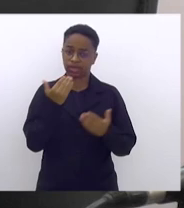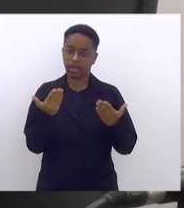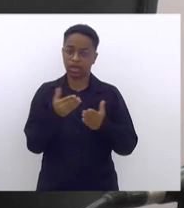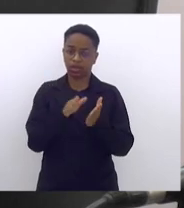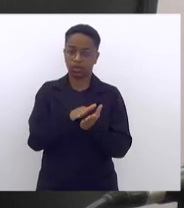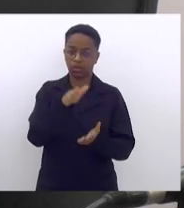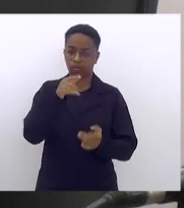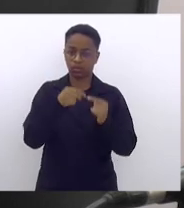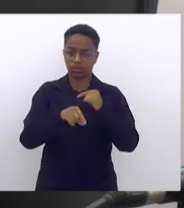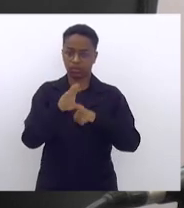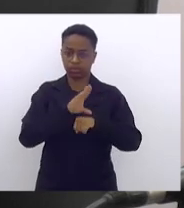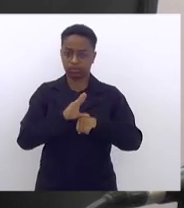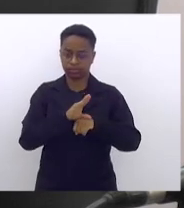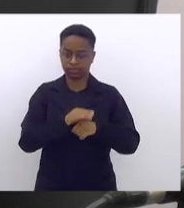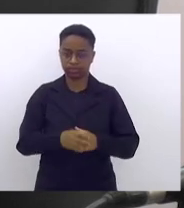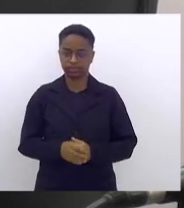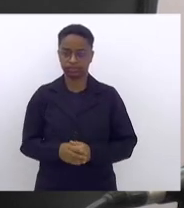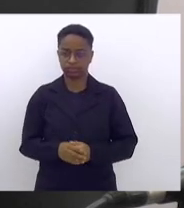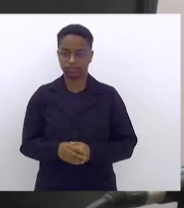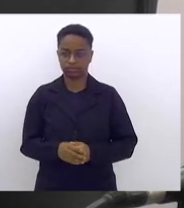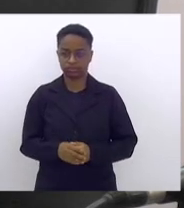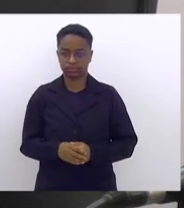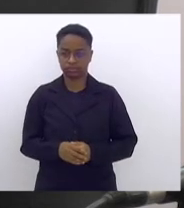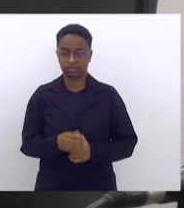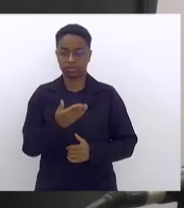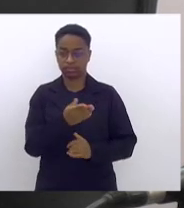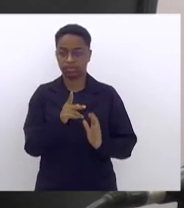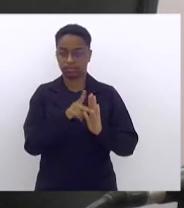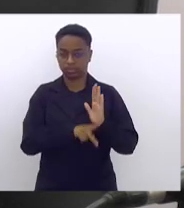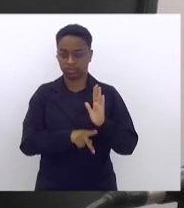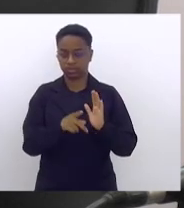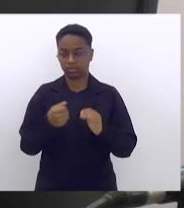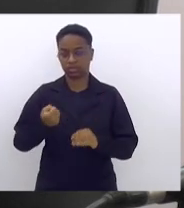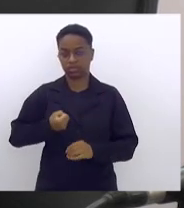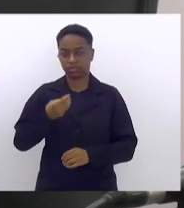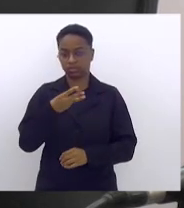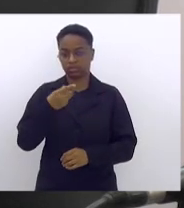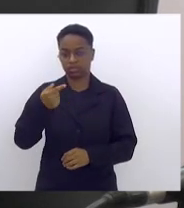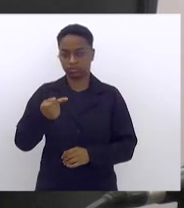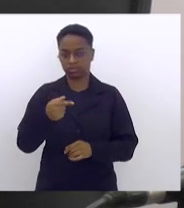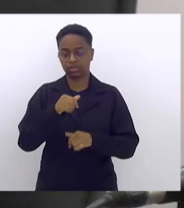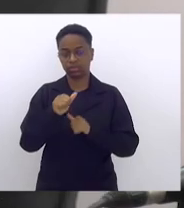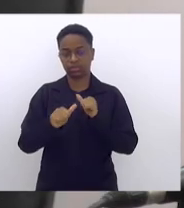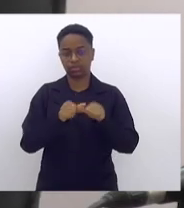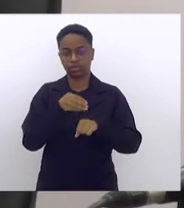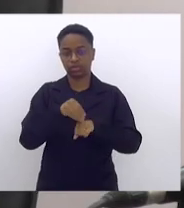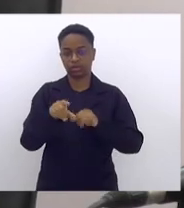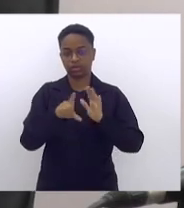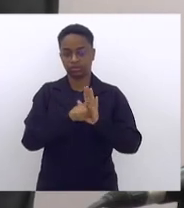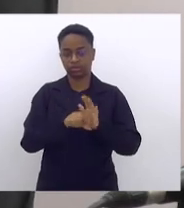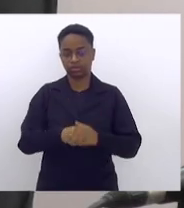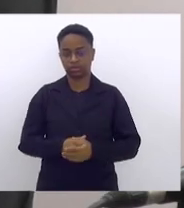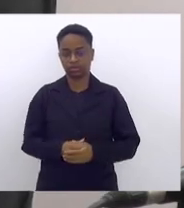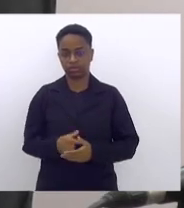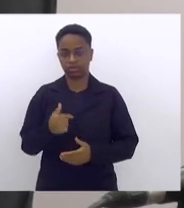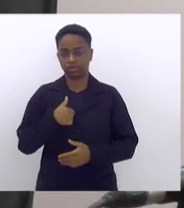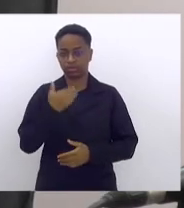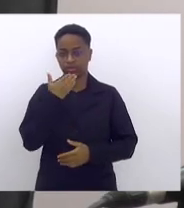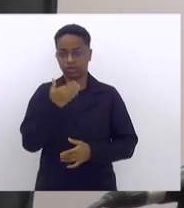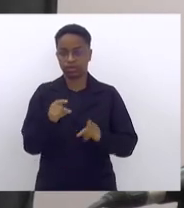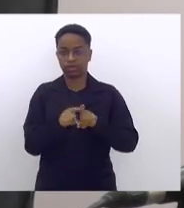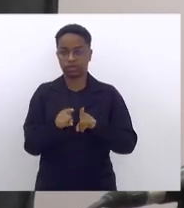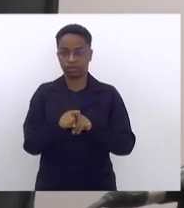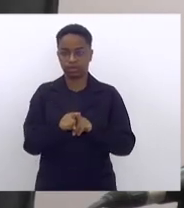blocos de inconstitucionalidade. No caso específico desse projeto do 37, é a transformação e indicação legislativa. Eu vou pedir, até para a